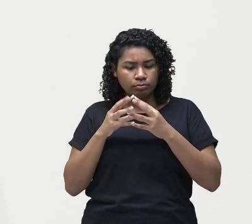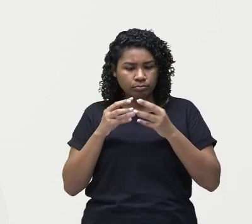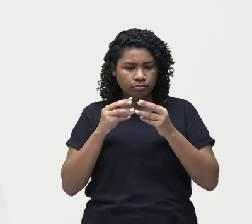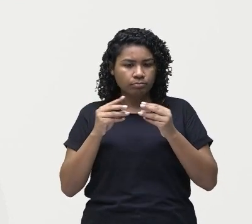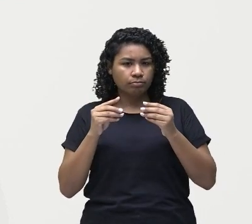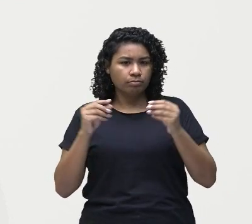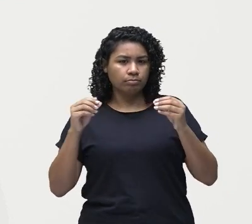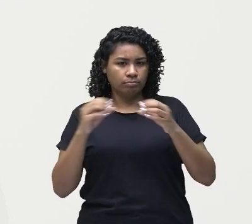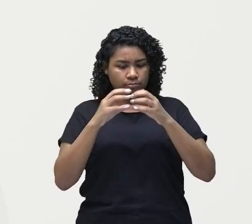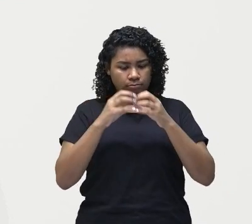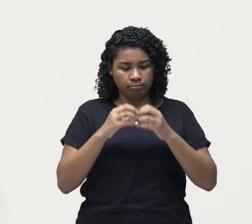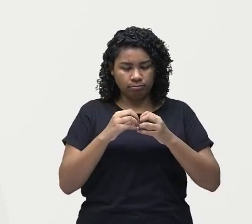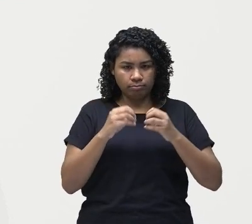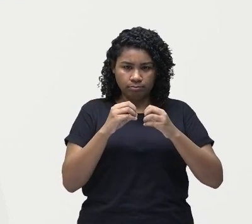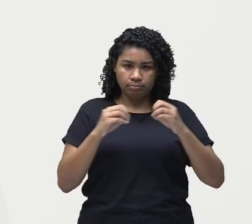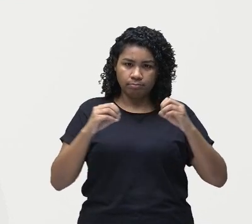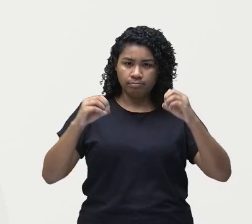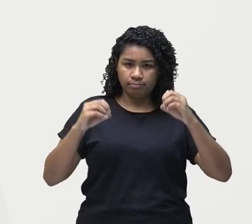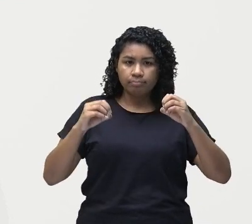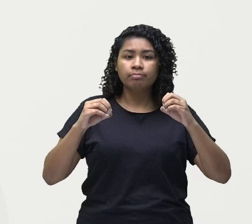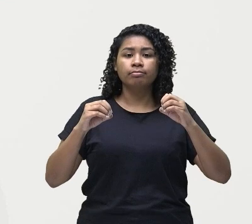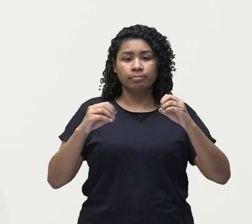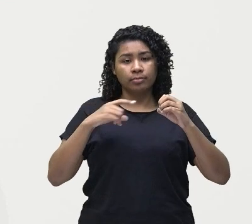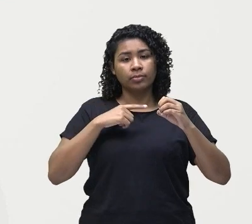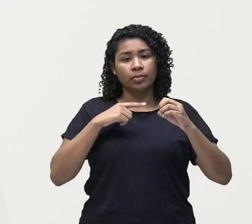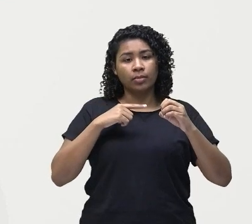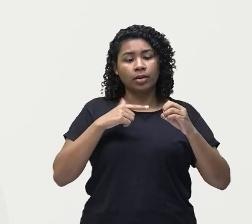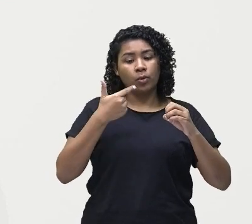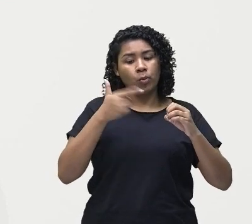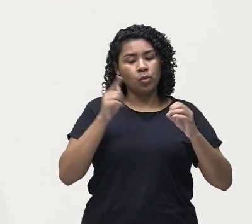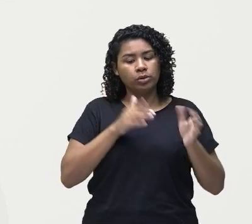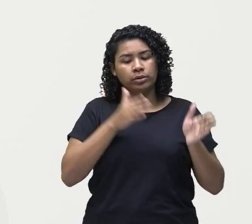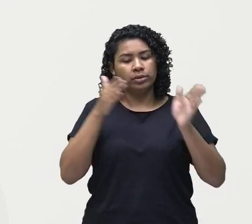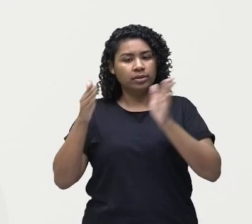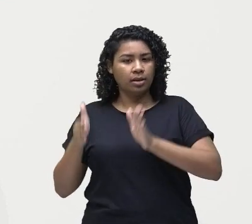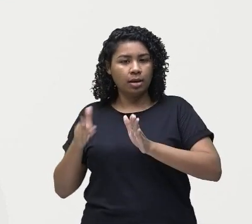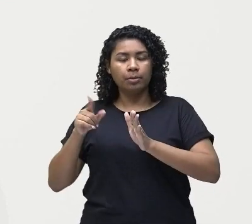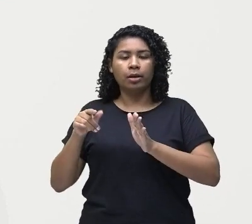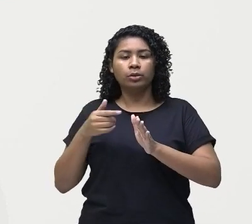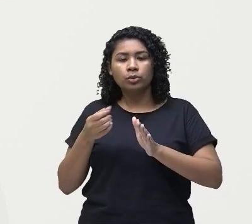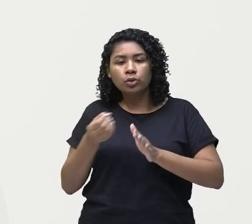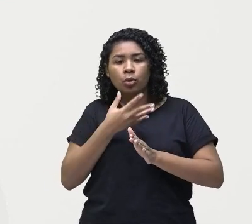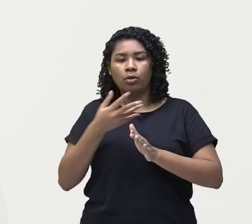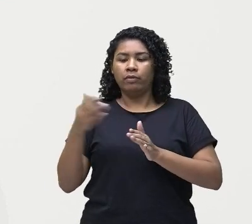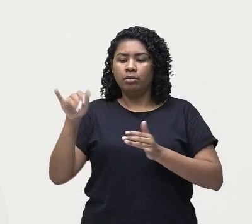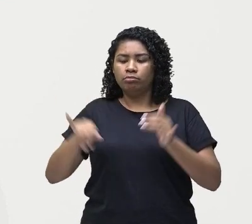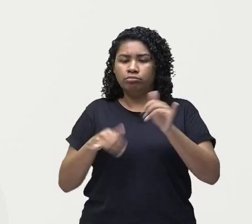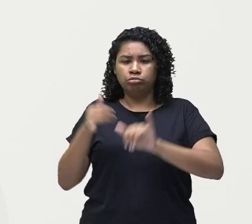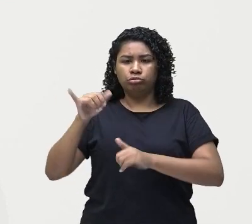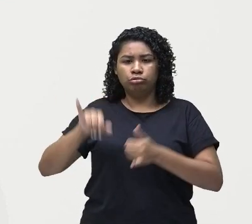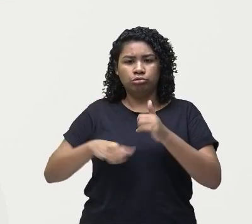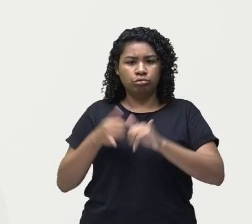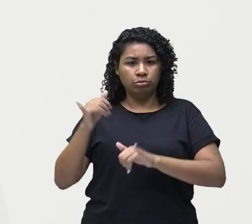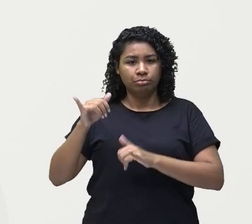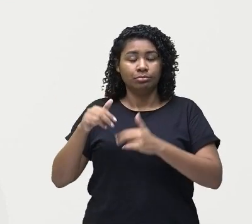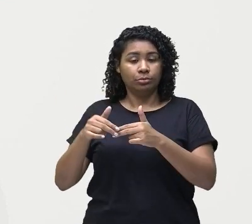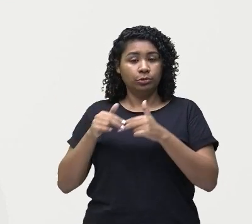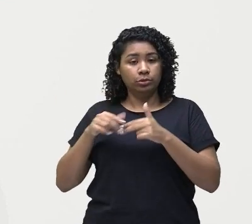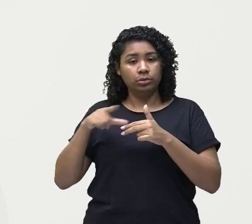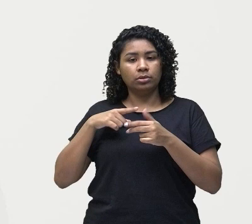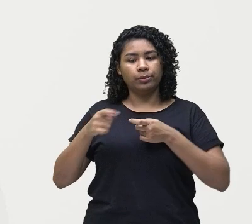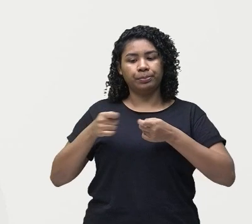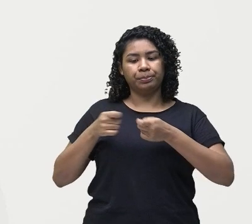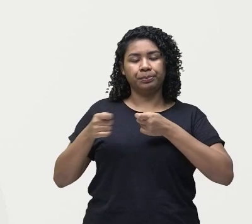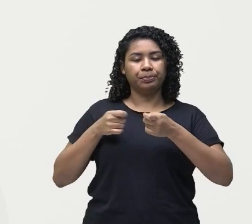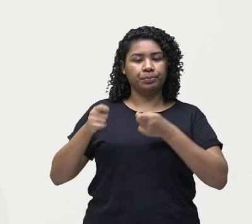é dividido. E aí tem uma segunda etapa, uma nova reação. E essa reação causa um